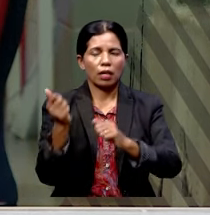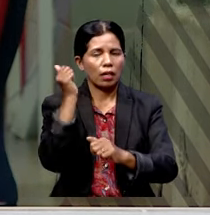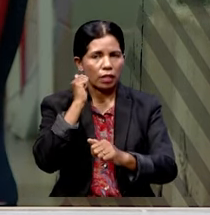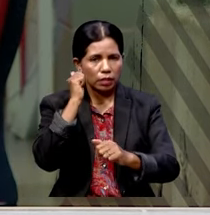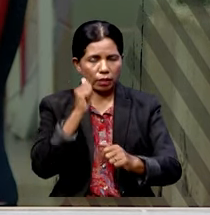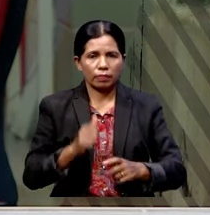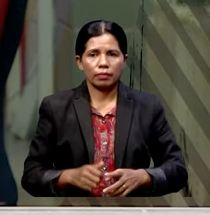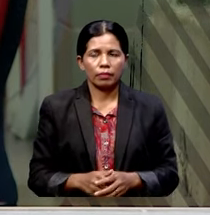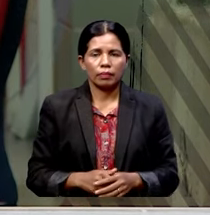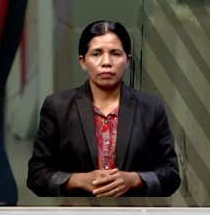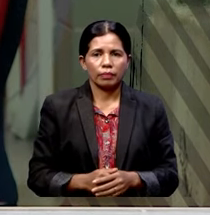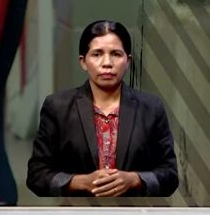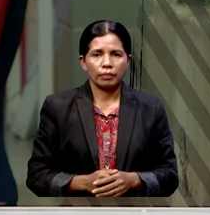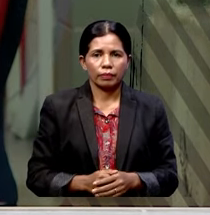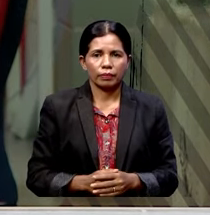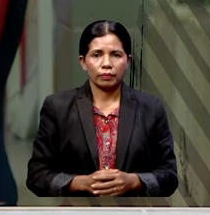Asiático.